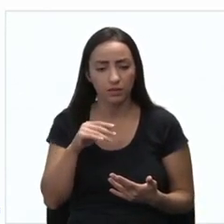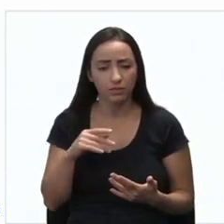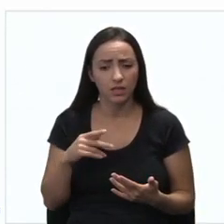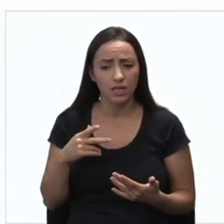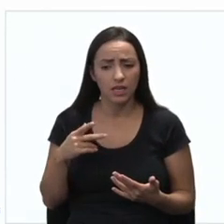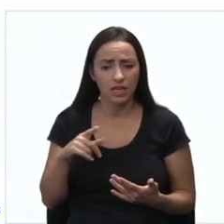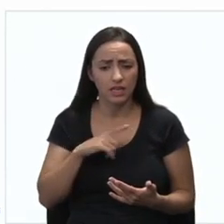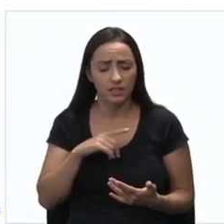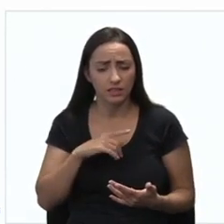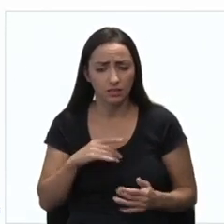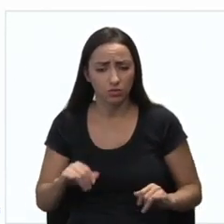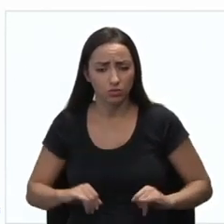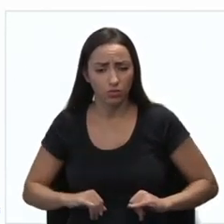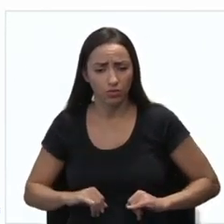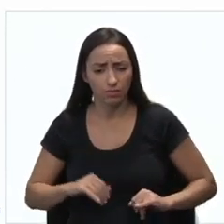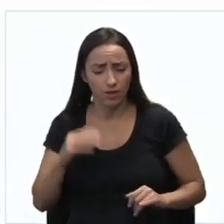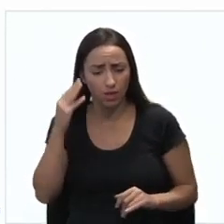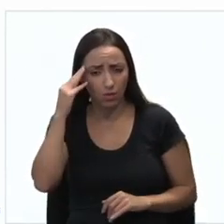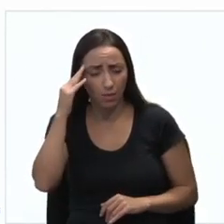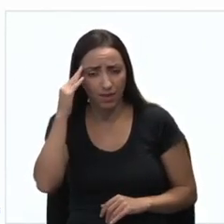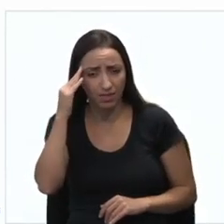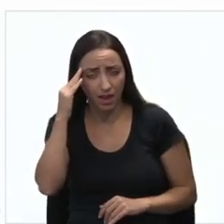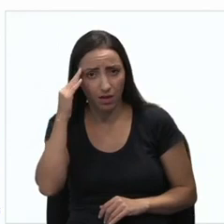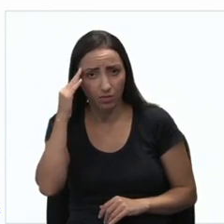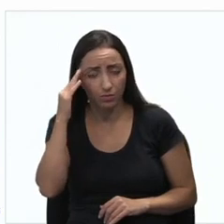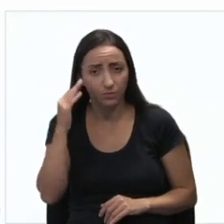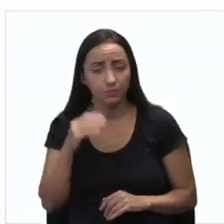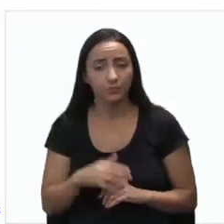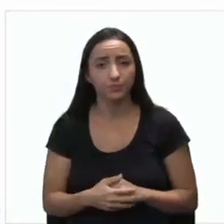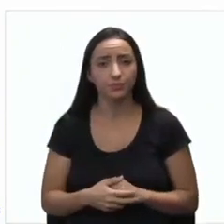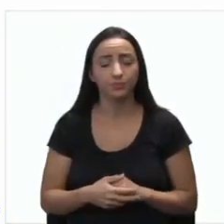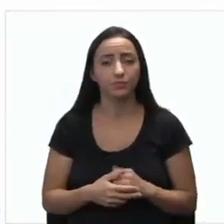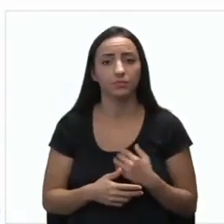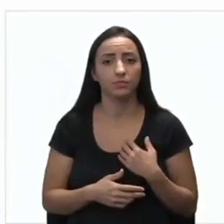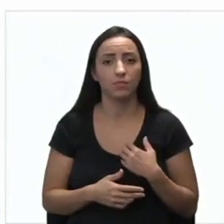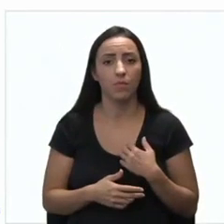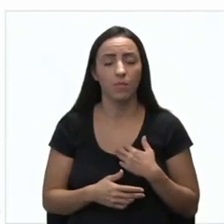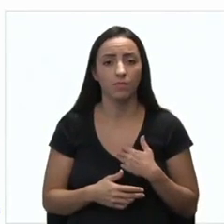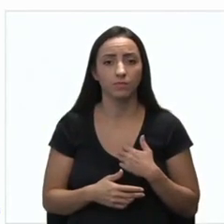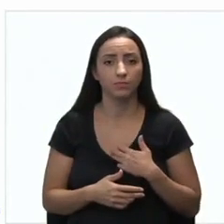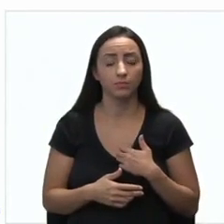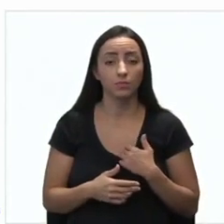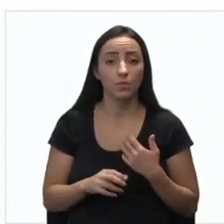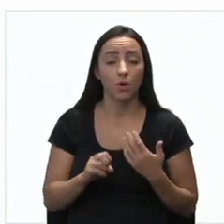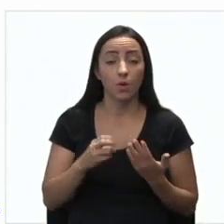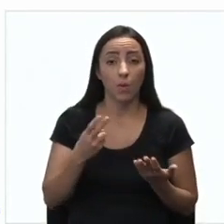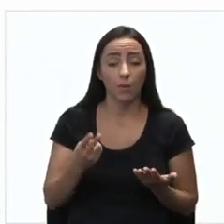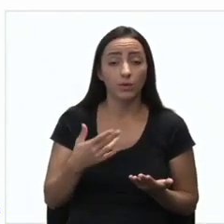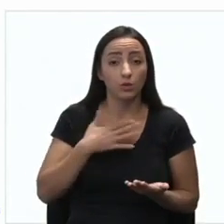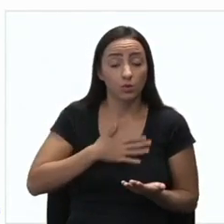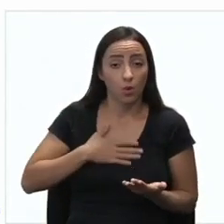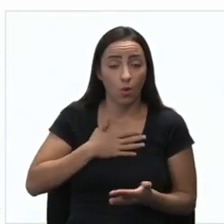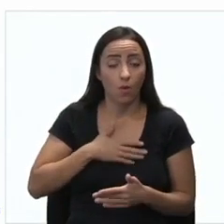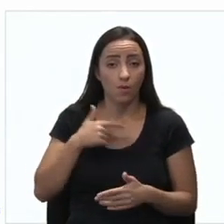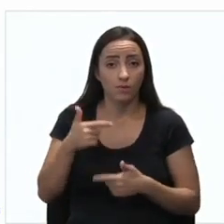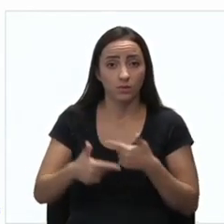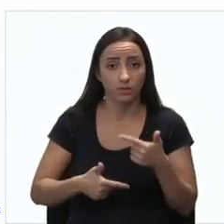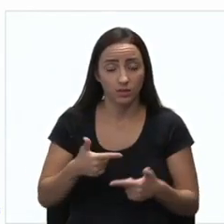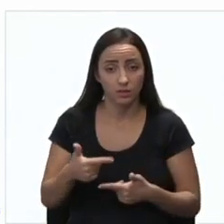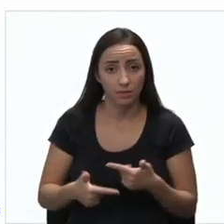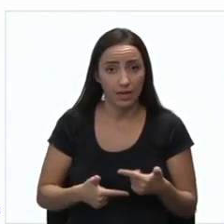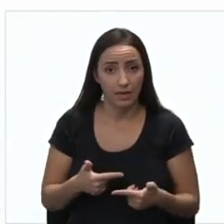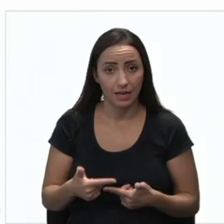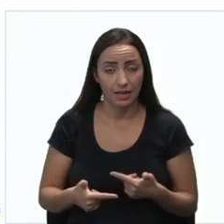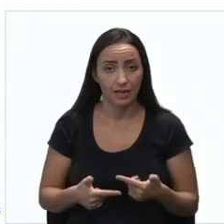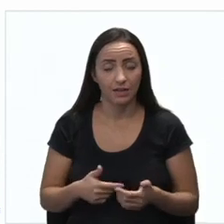gera sofrimento psíquico? Né? Ele é algo que é uma fonte de prazer, né? Então, o